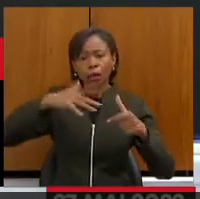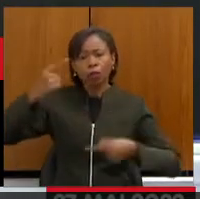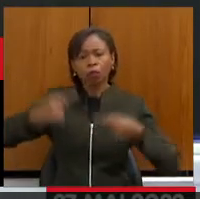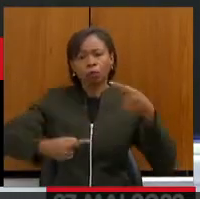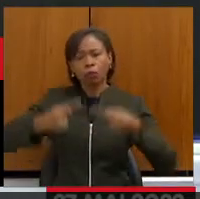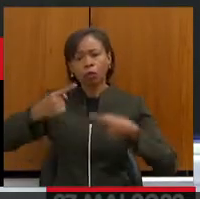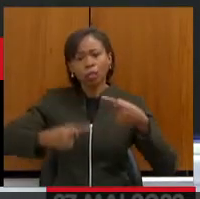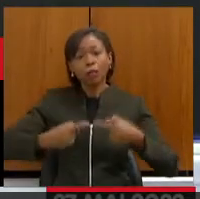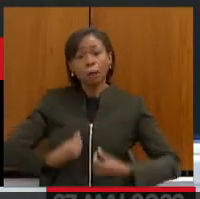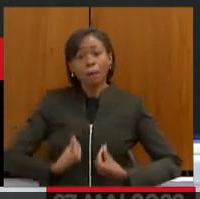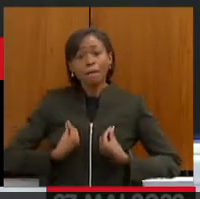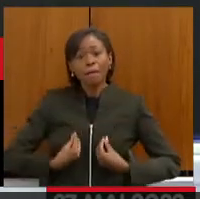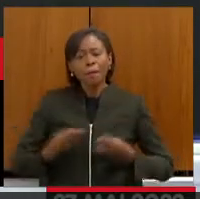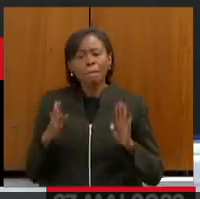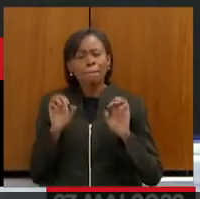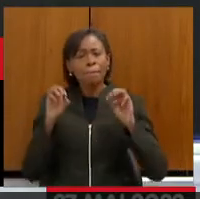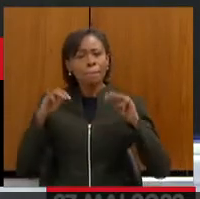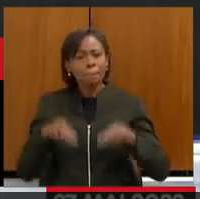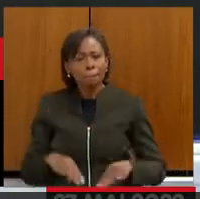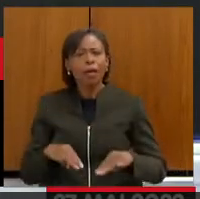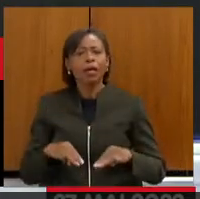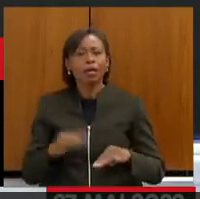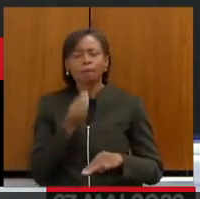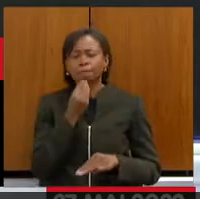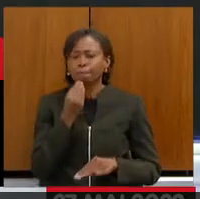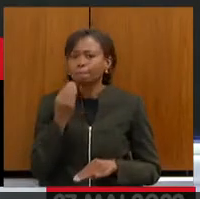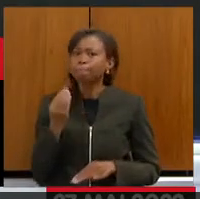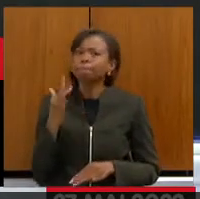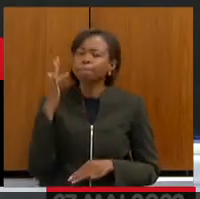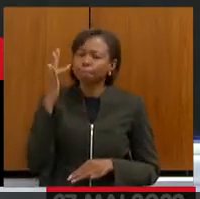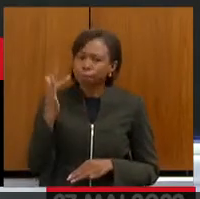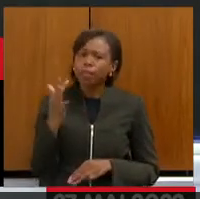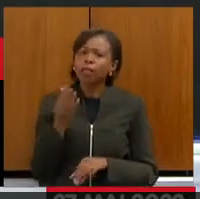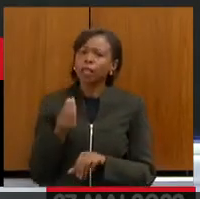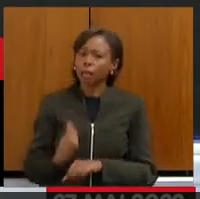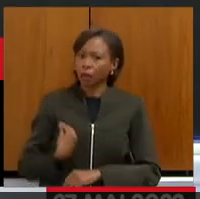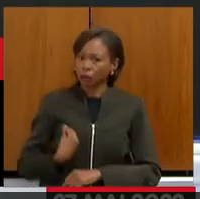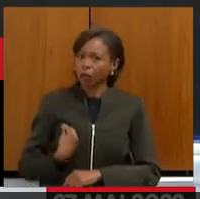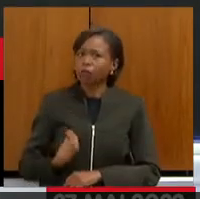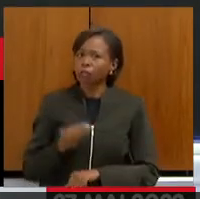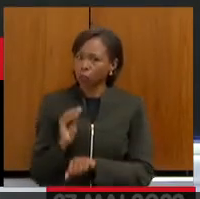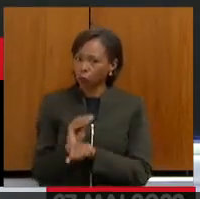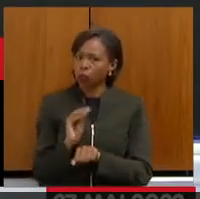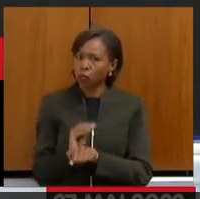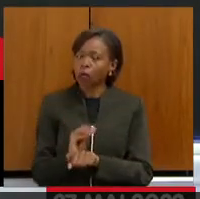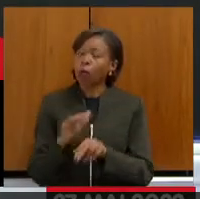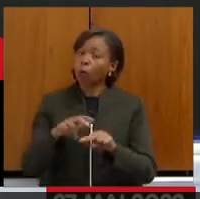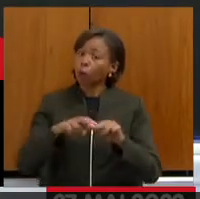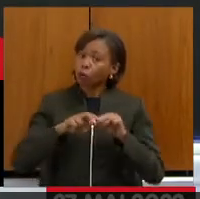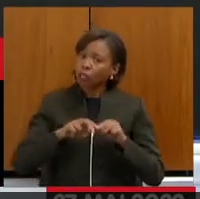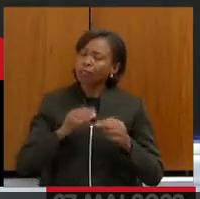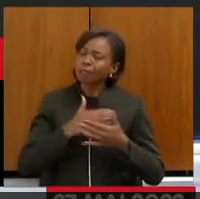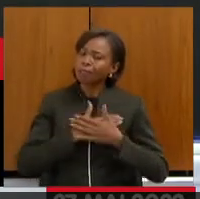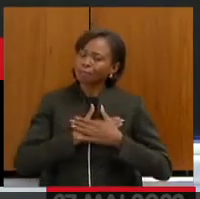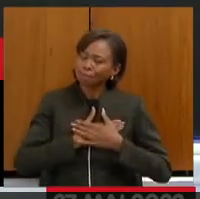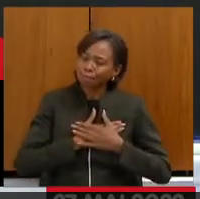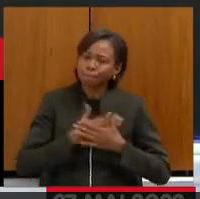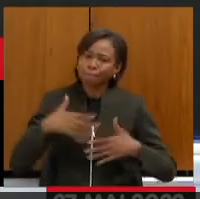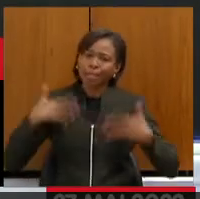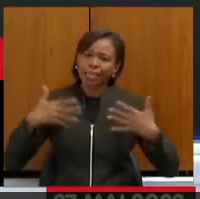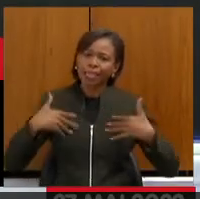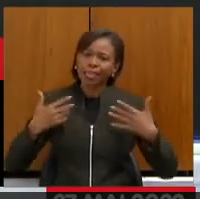do Bem Viver e daquilo que a gente quer como guardiãs da vida que somos por isso com muito afeto com muita alegria